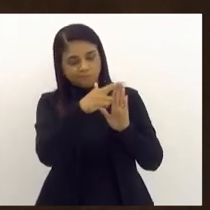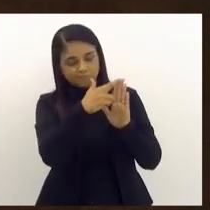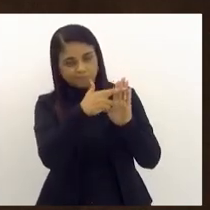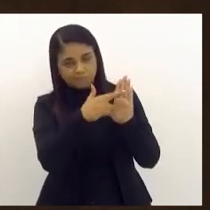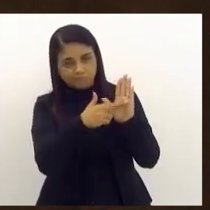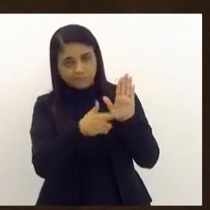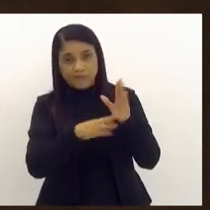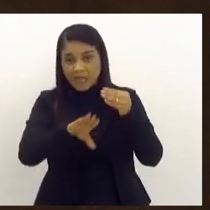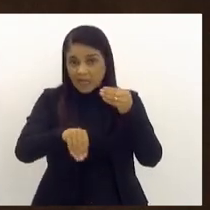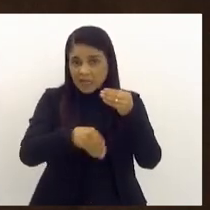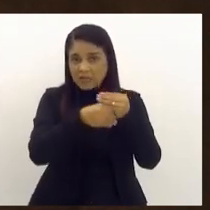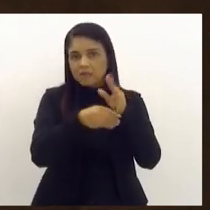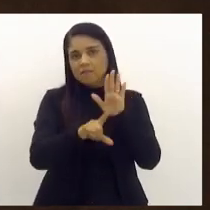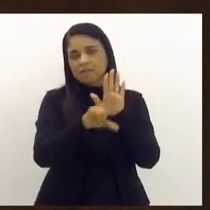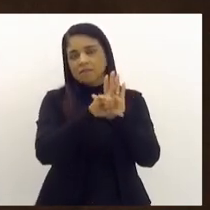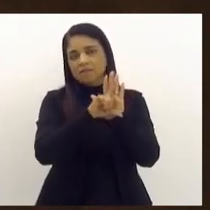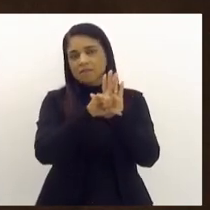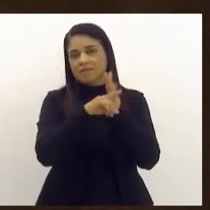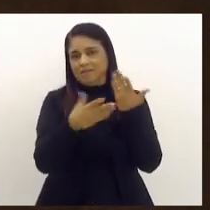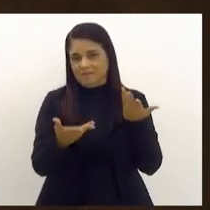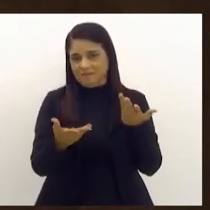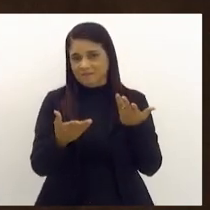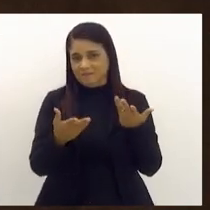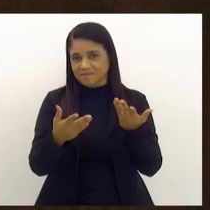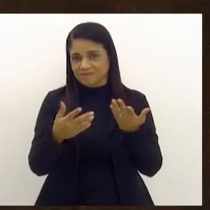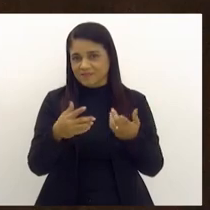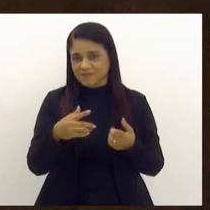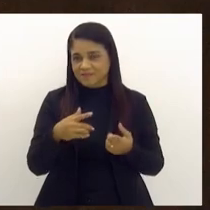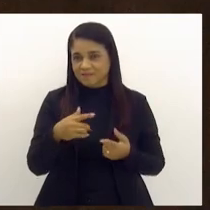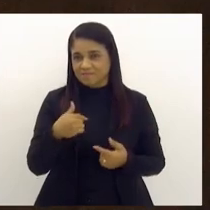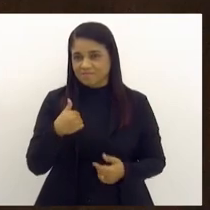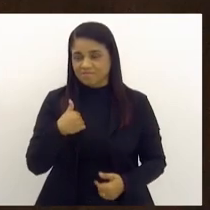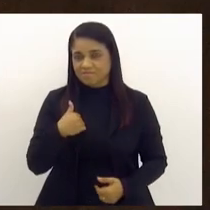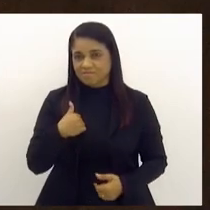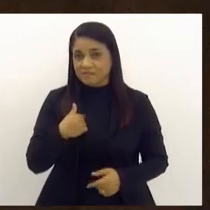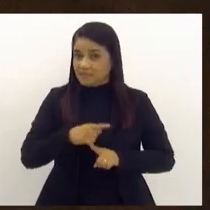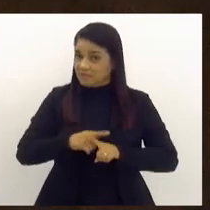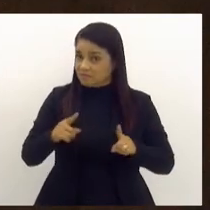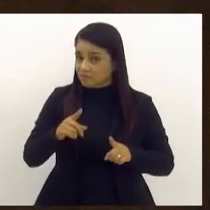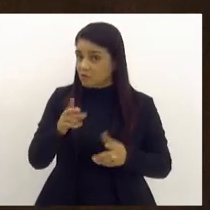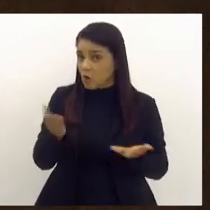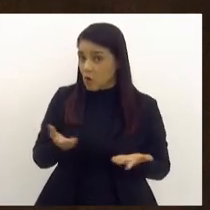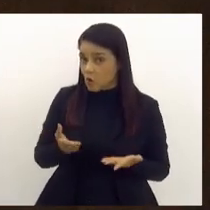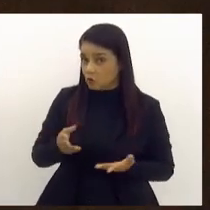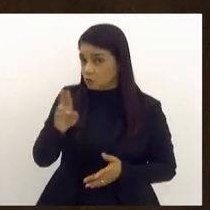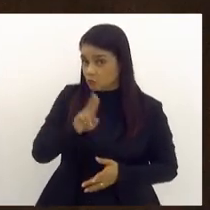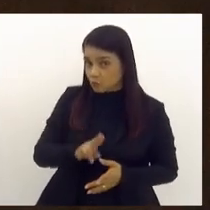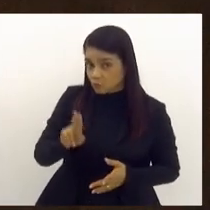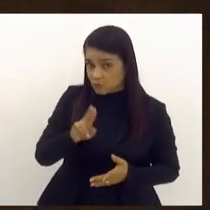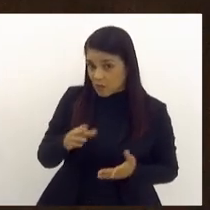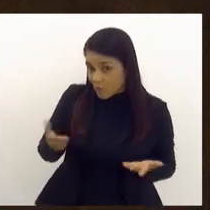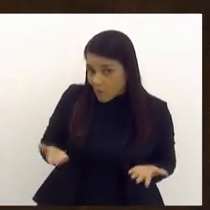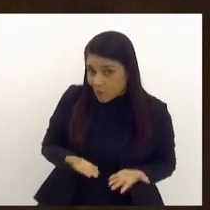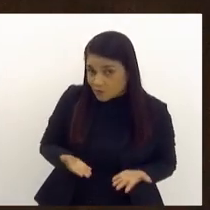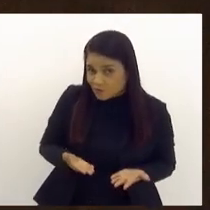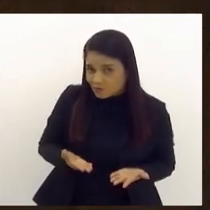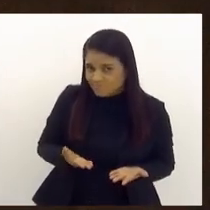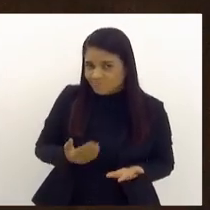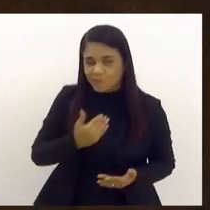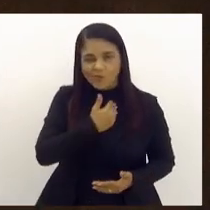lei complementar. Portanto, se não usar hoje, o governo não